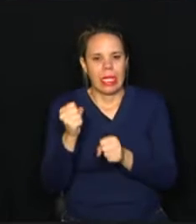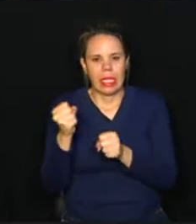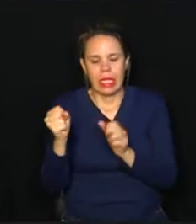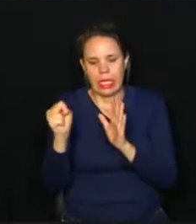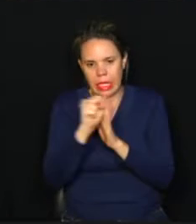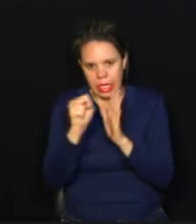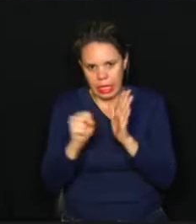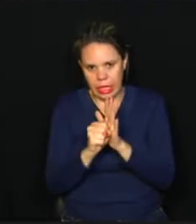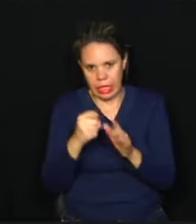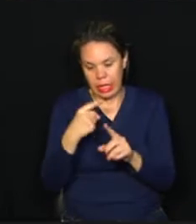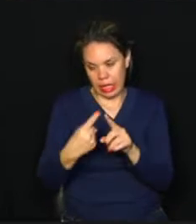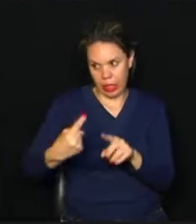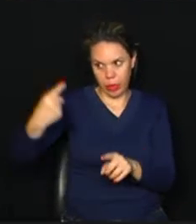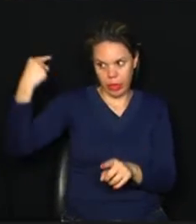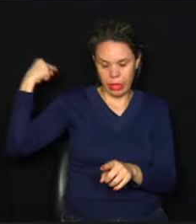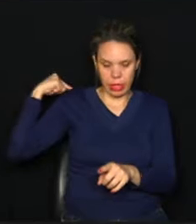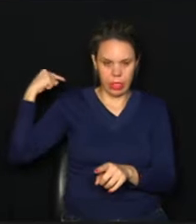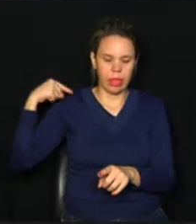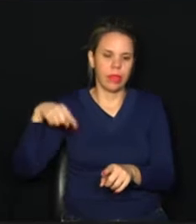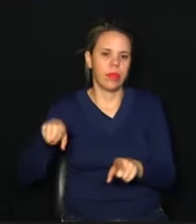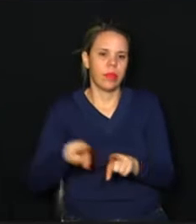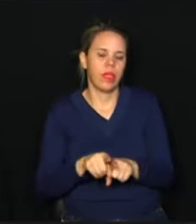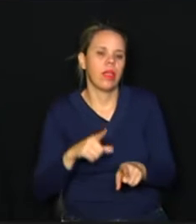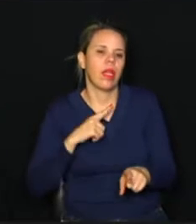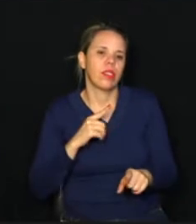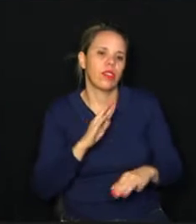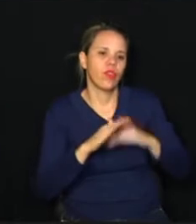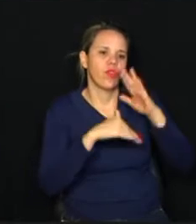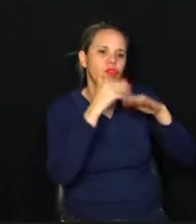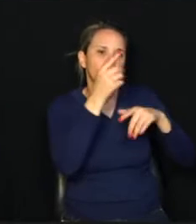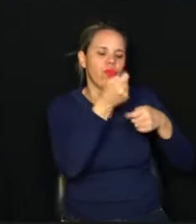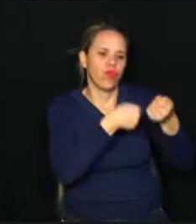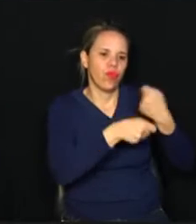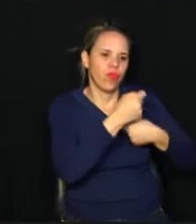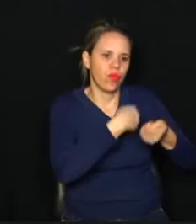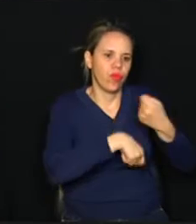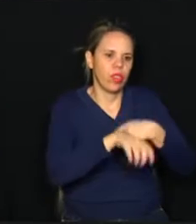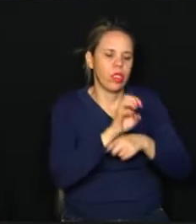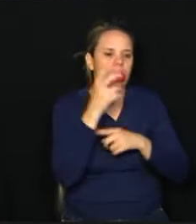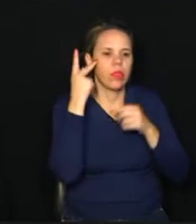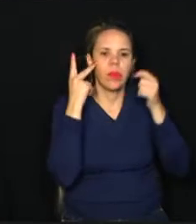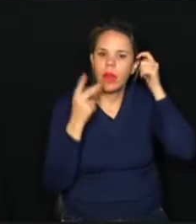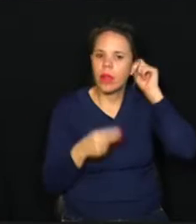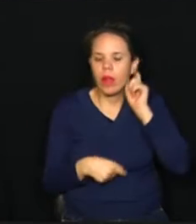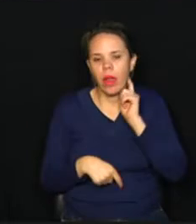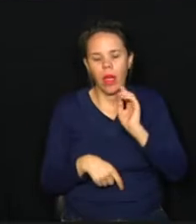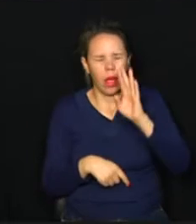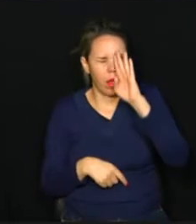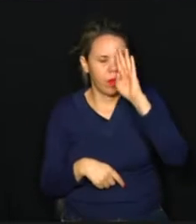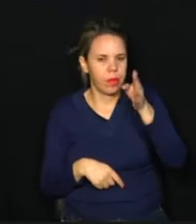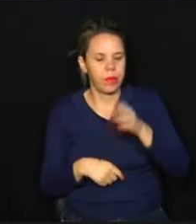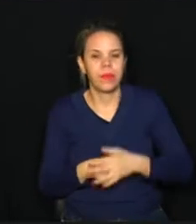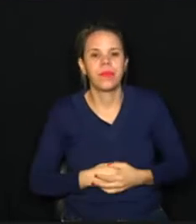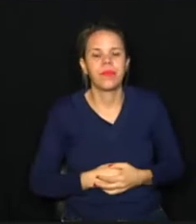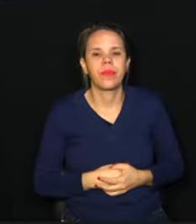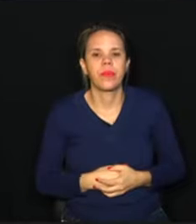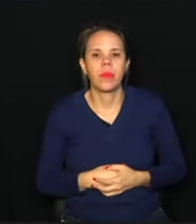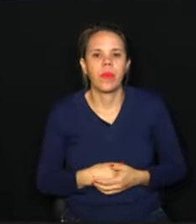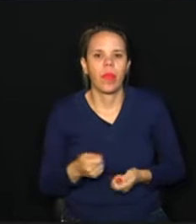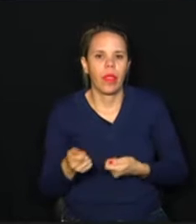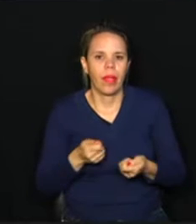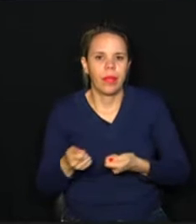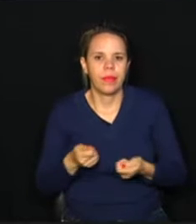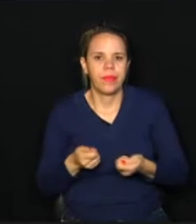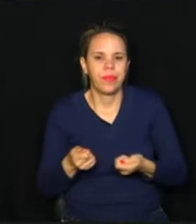passado, até como empecilho para o desenvolvimento econômico do Estado de São Paulo. Era fundamental controlar